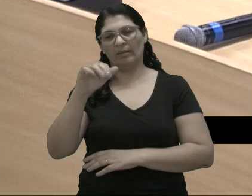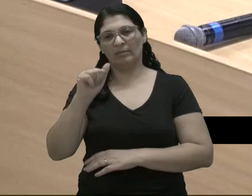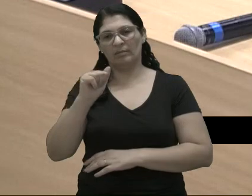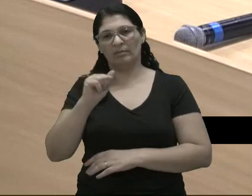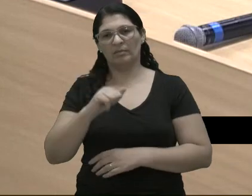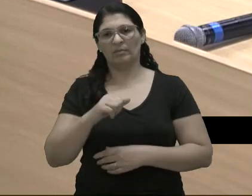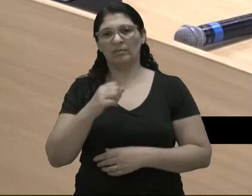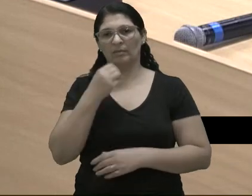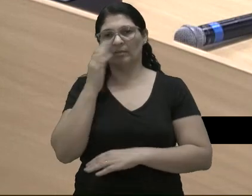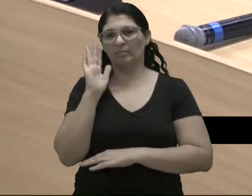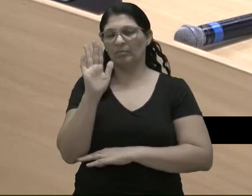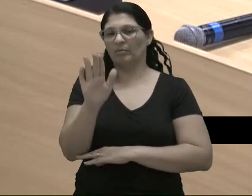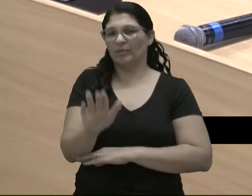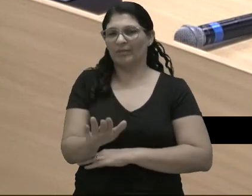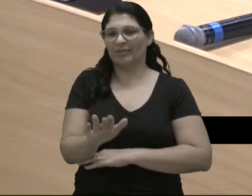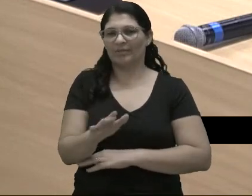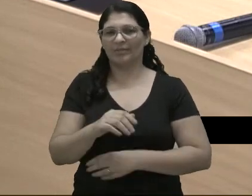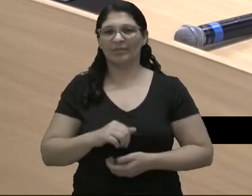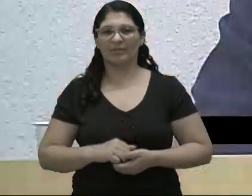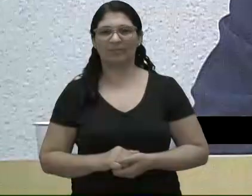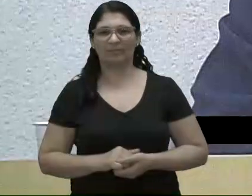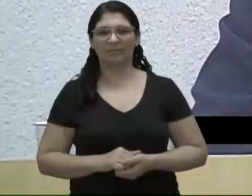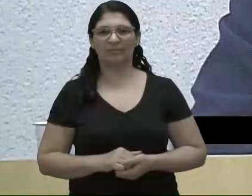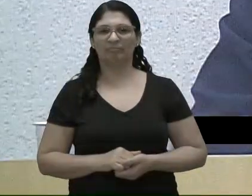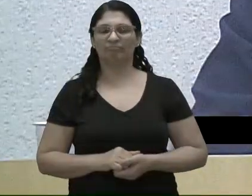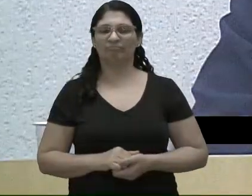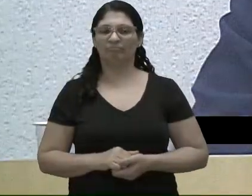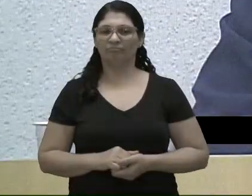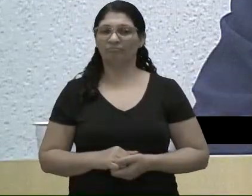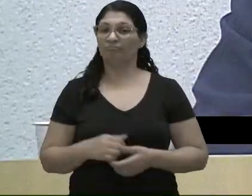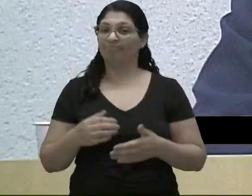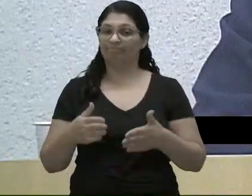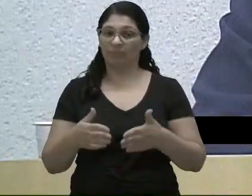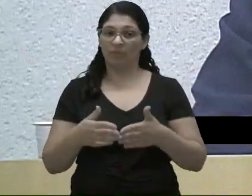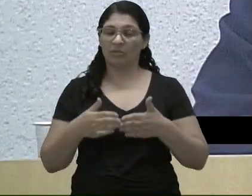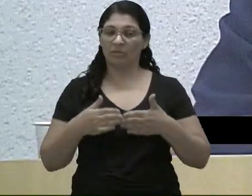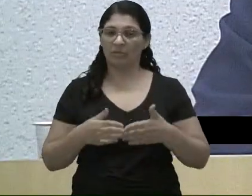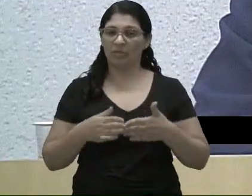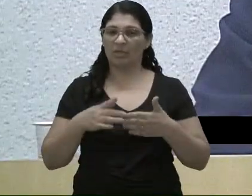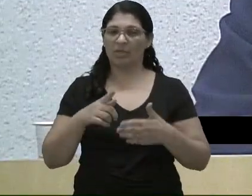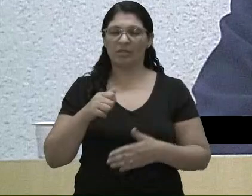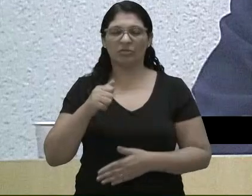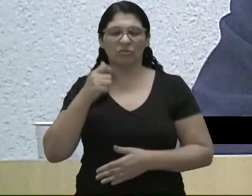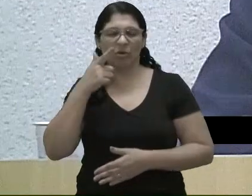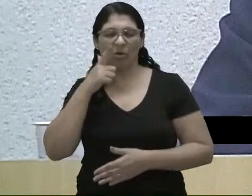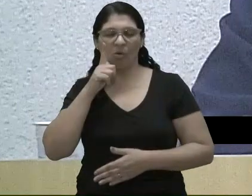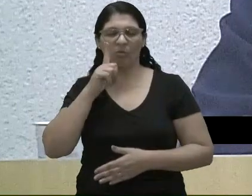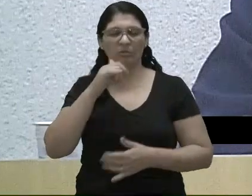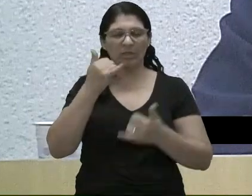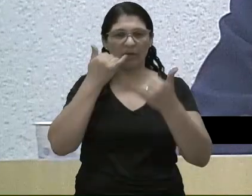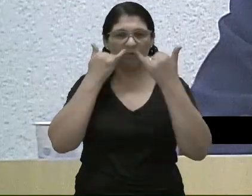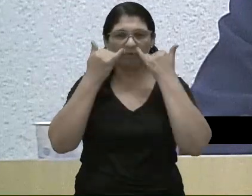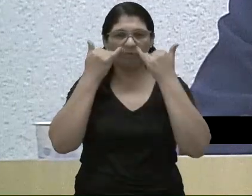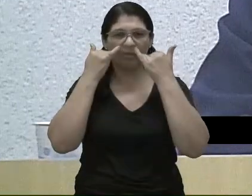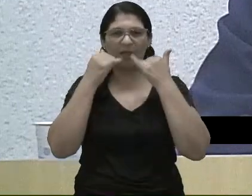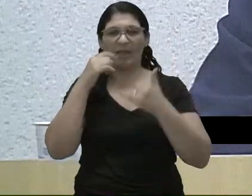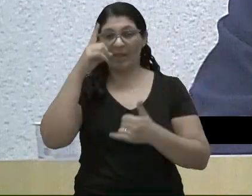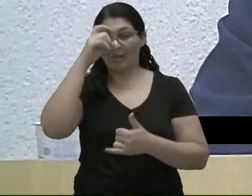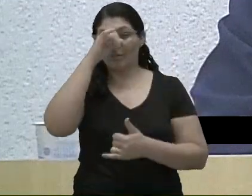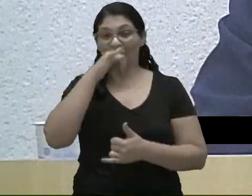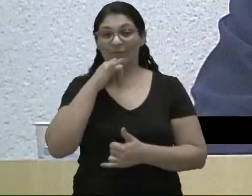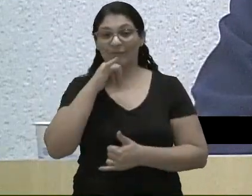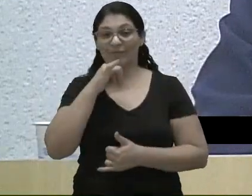Boa tarde. Por gentileza, a senhora não consegue informar? Está difícil aí. O